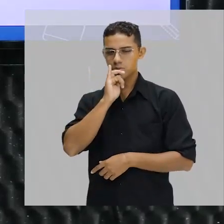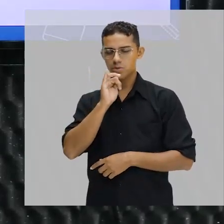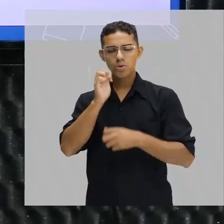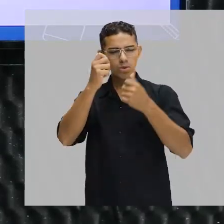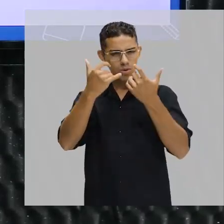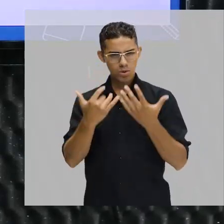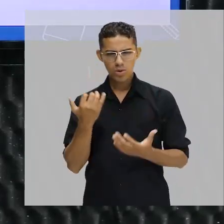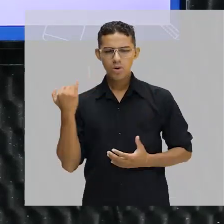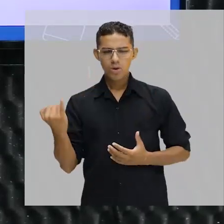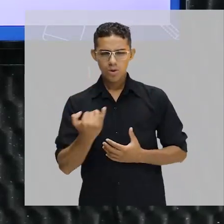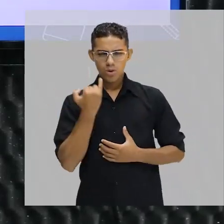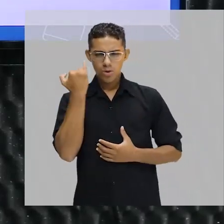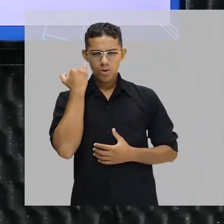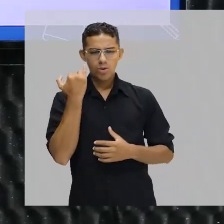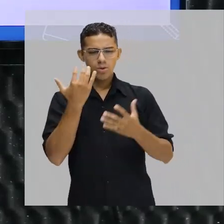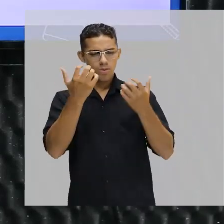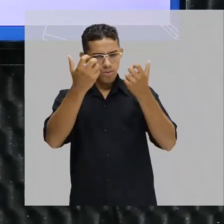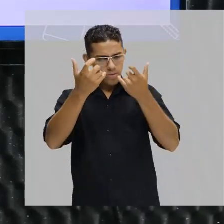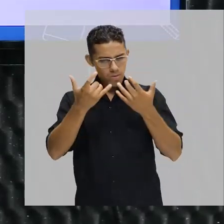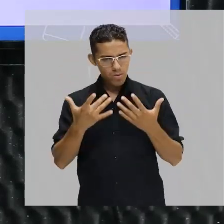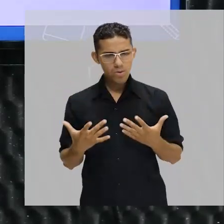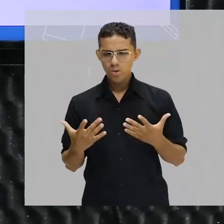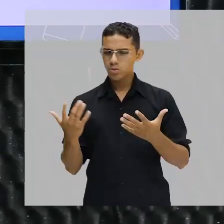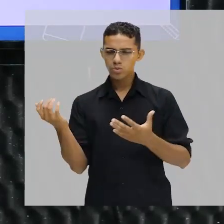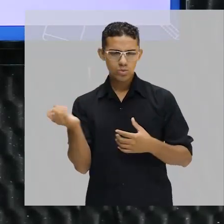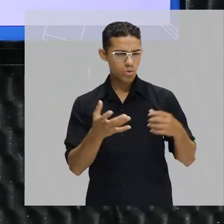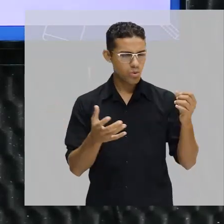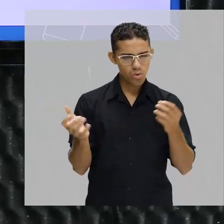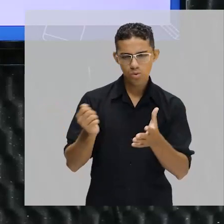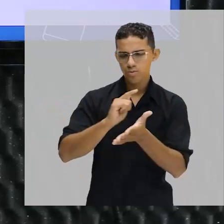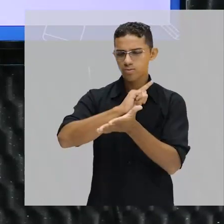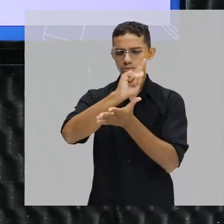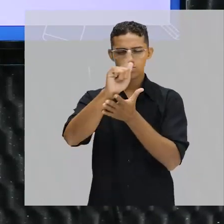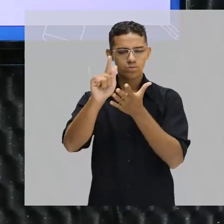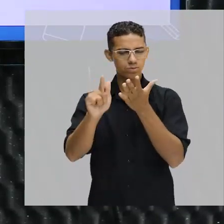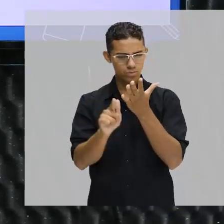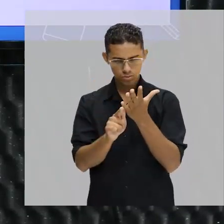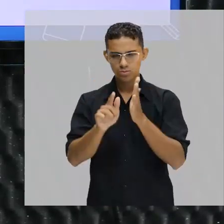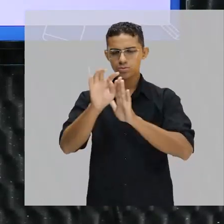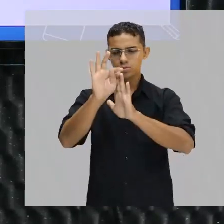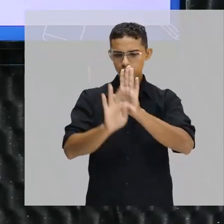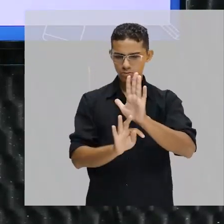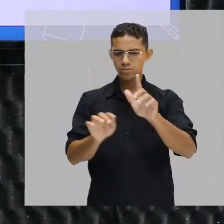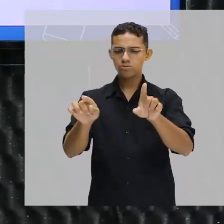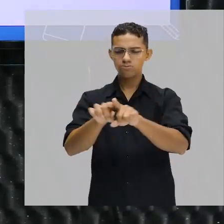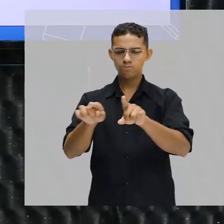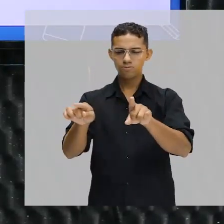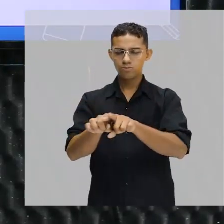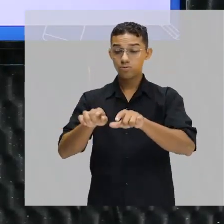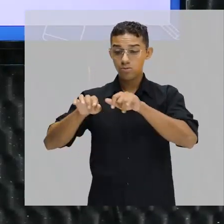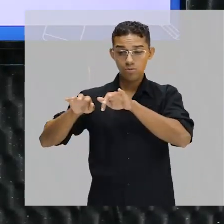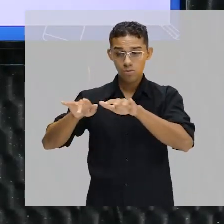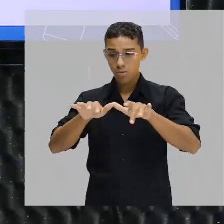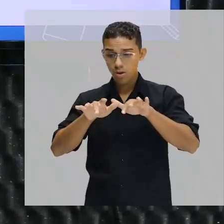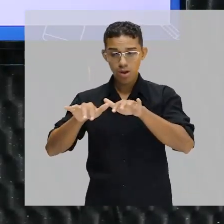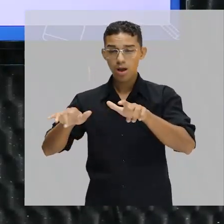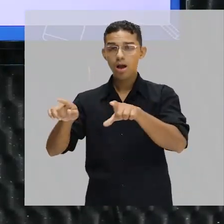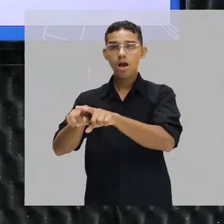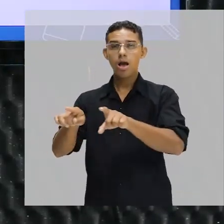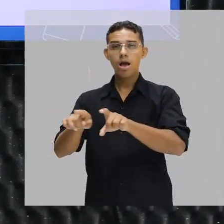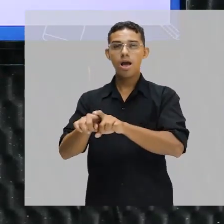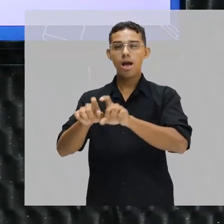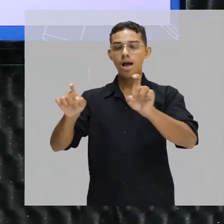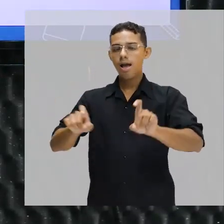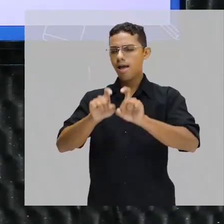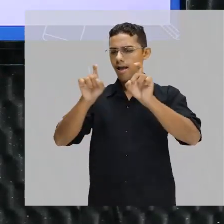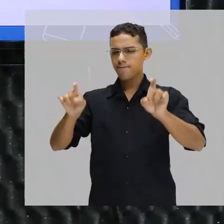notar como o tempo todo vão surgindo novos gêneros textuais, principalmente os gêneros digitais. Basta pensarmos nos